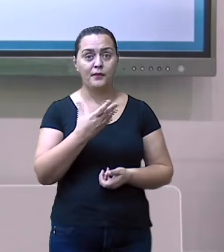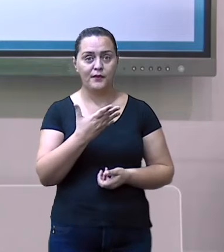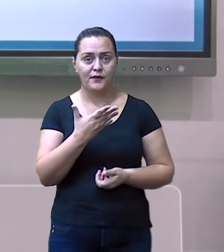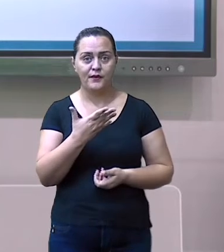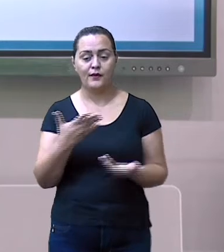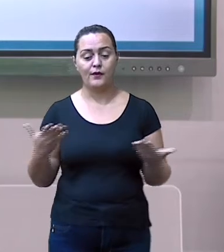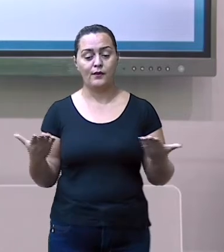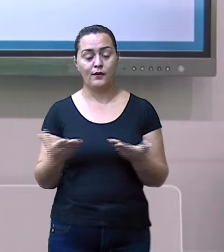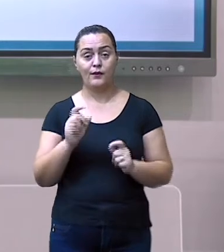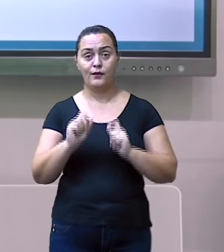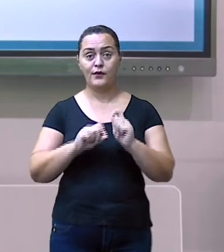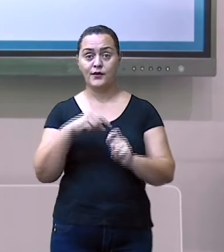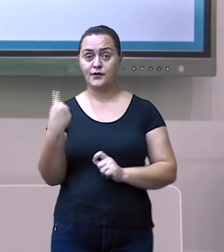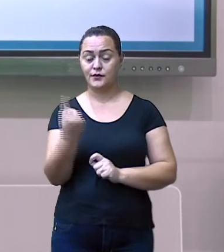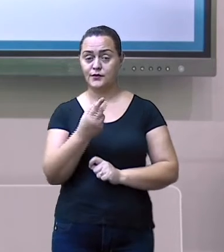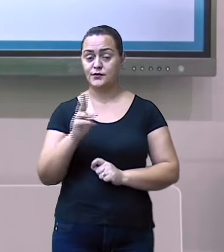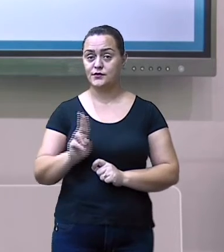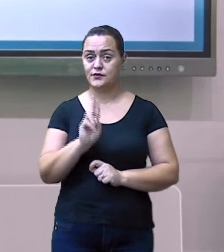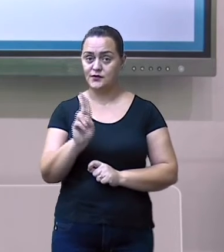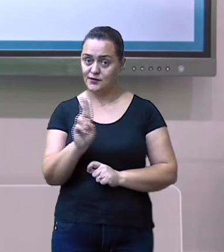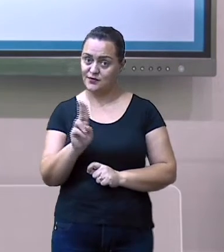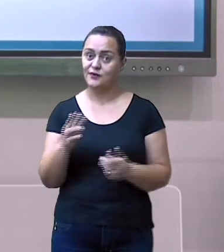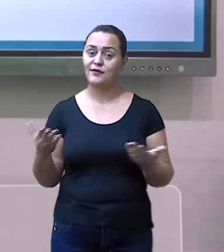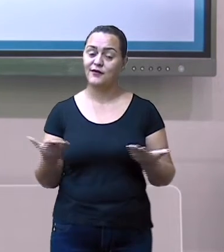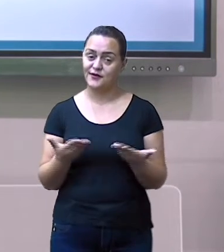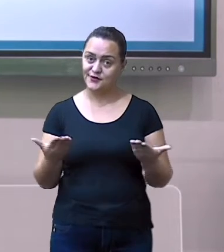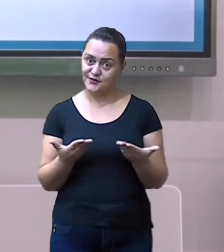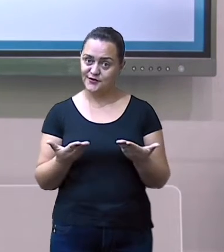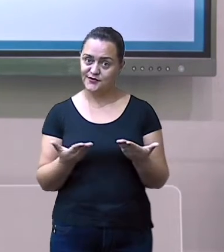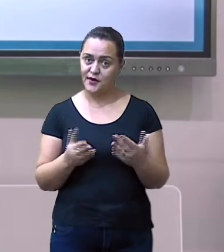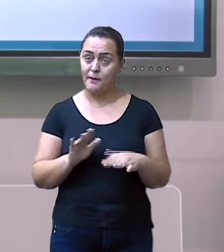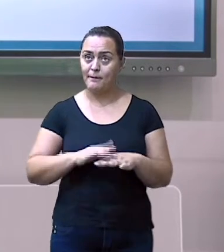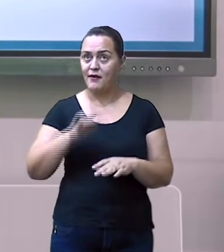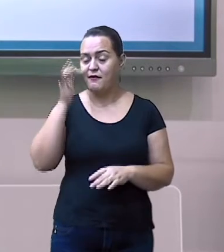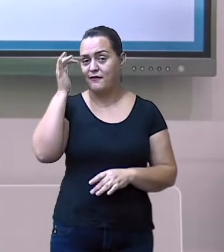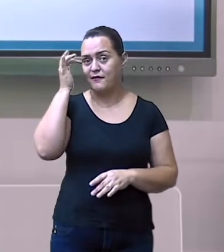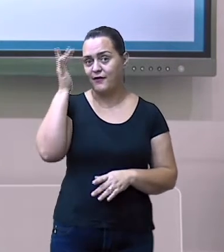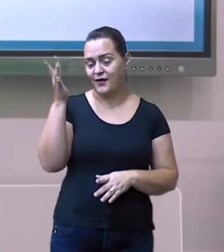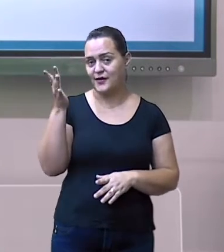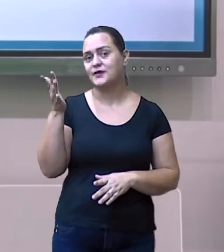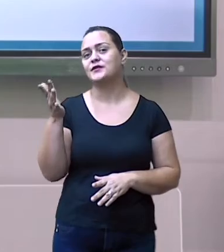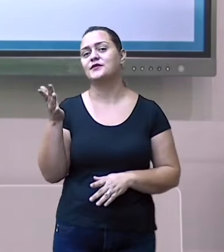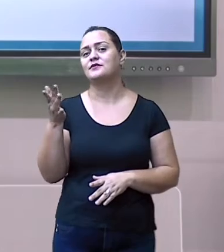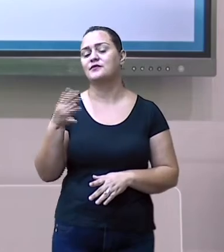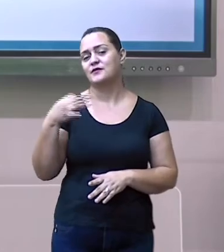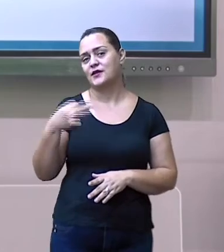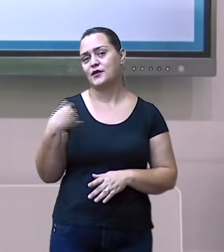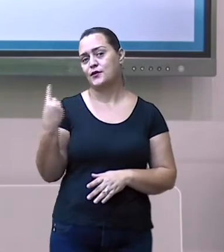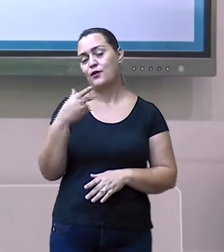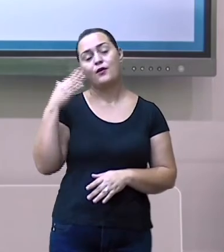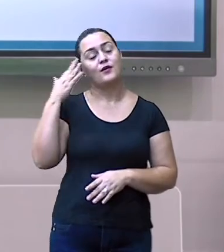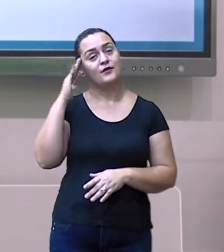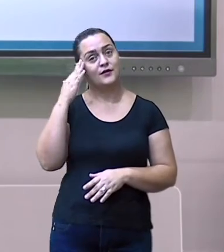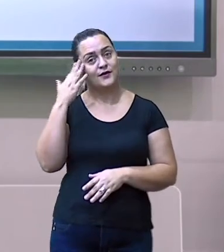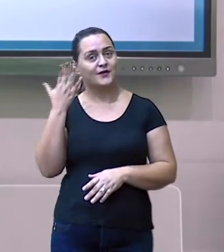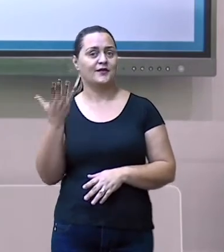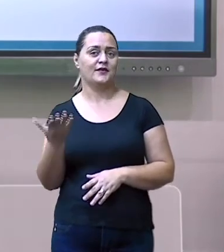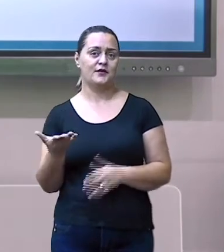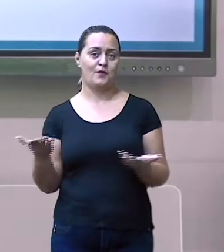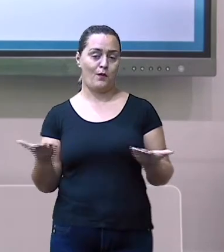antigos, mas que hoje são mais fáceis de compreendermos, principalmente com a nossa linguagem do famoso